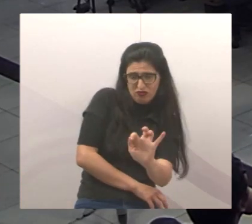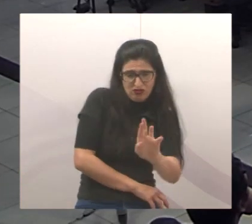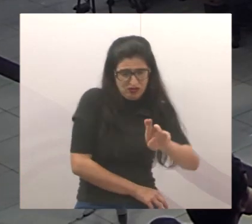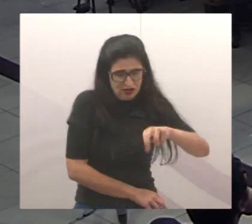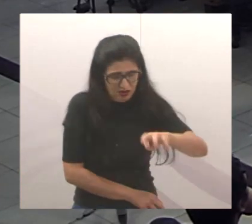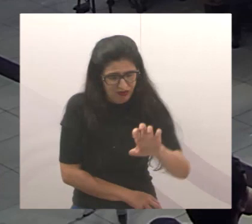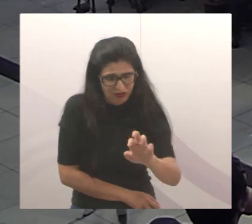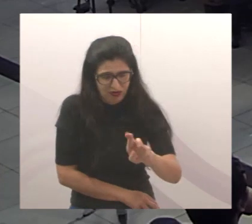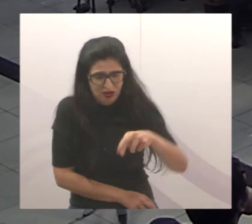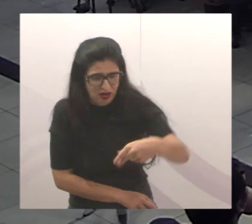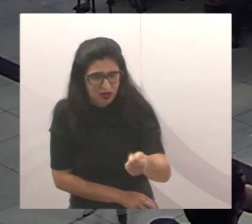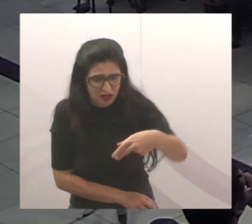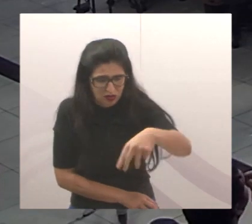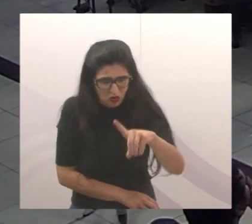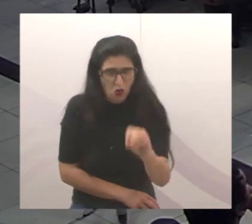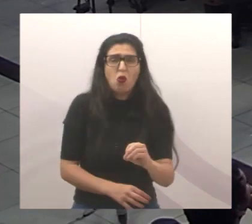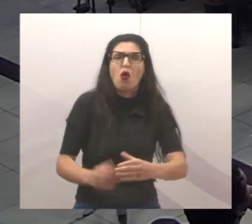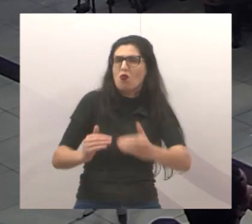a cassação